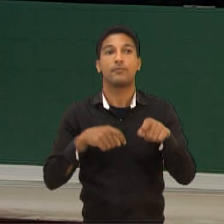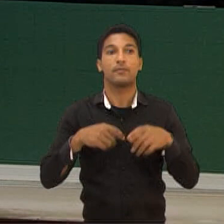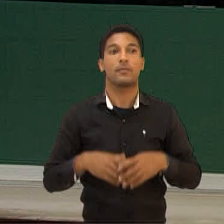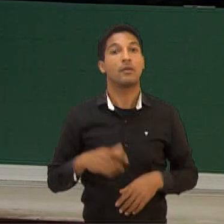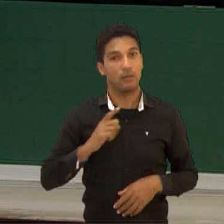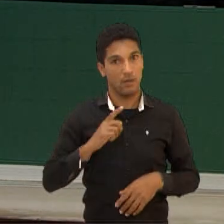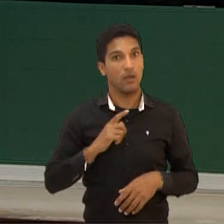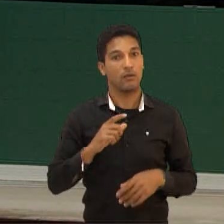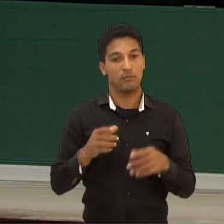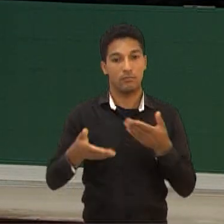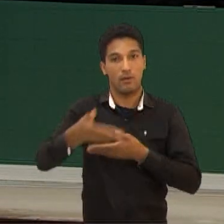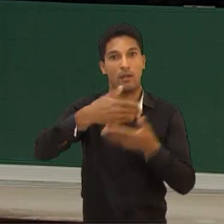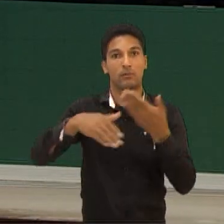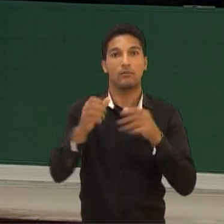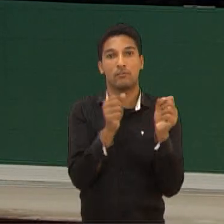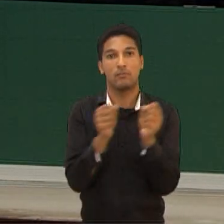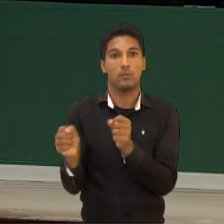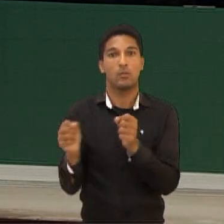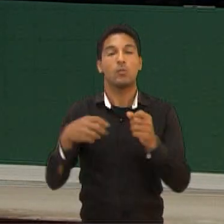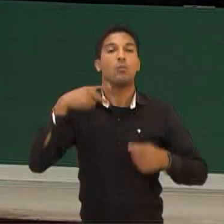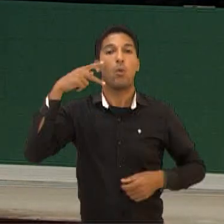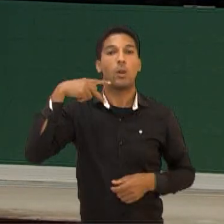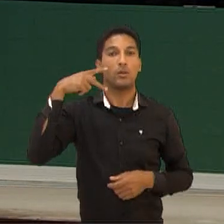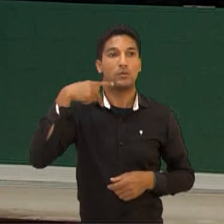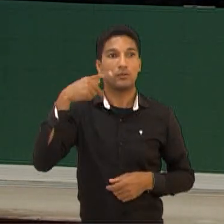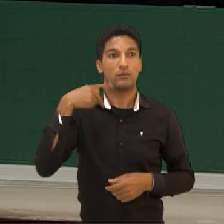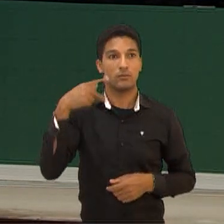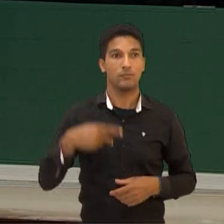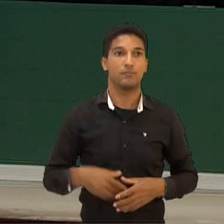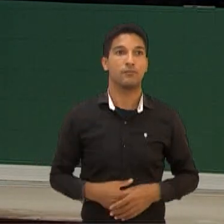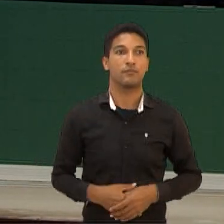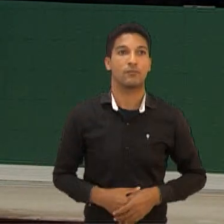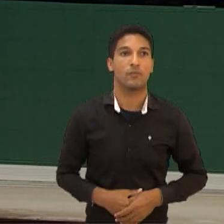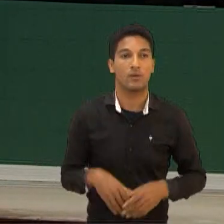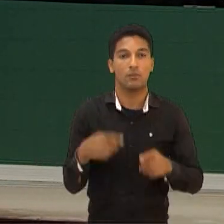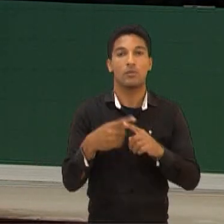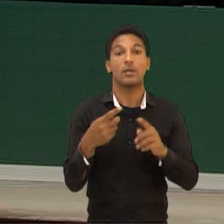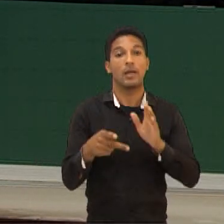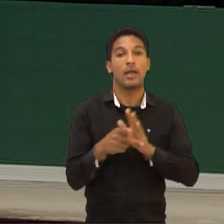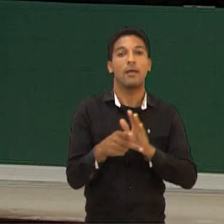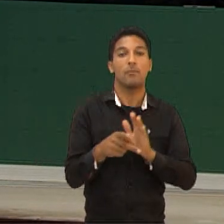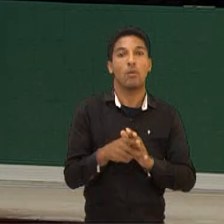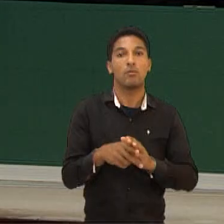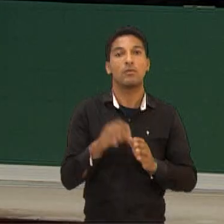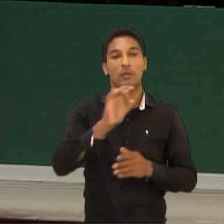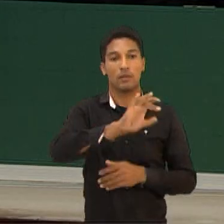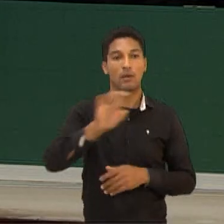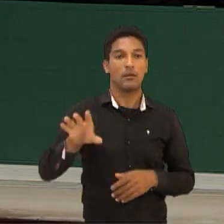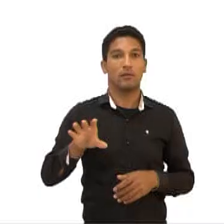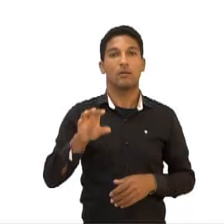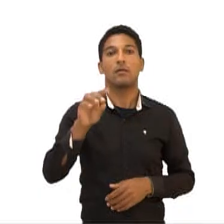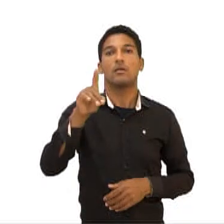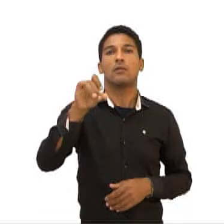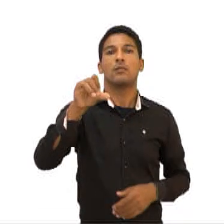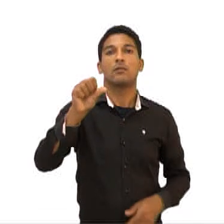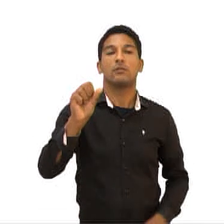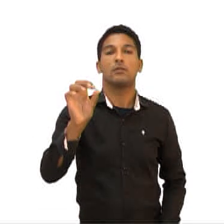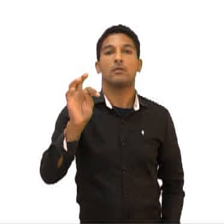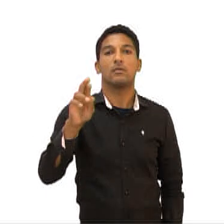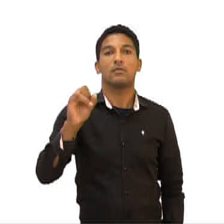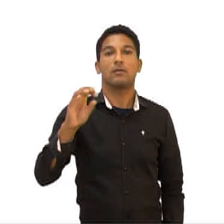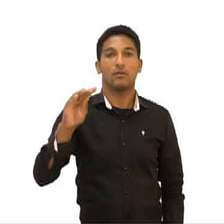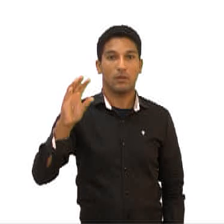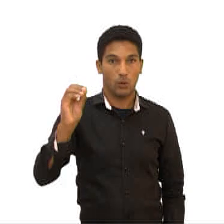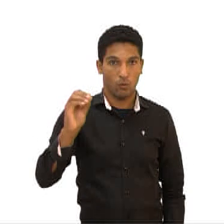o êxodo rural, porque ele tem uma importância para votos por distrito, como é feito nos Estados Unidos também. Então, o interesse é que